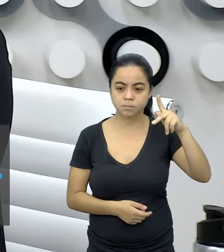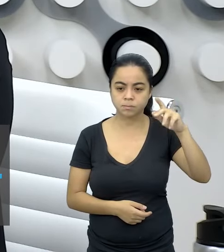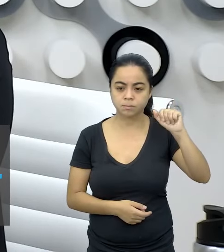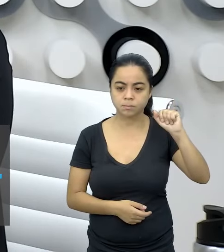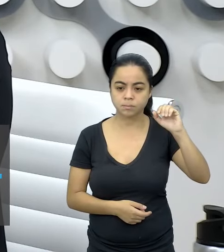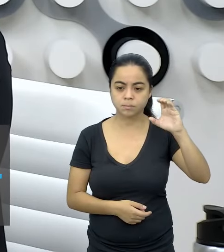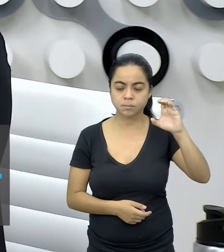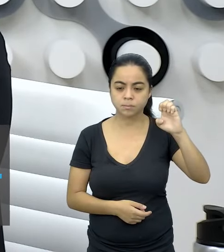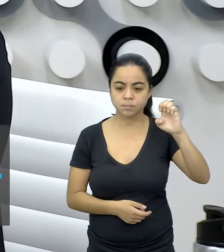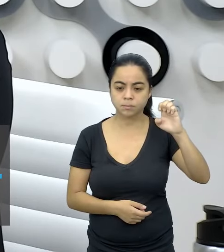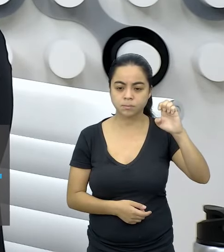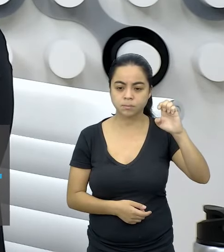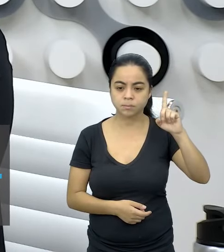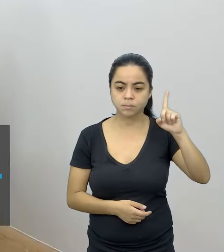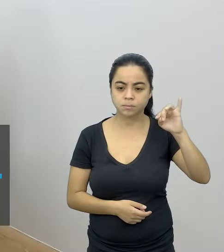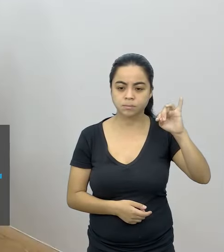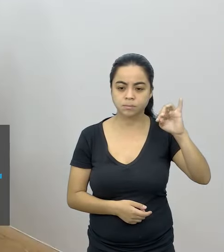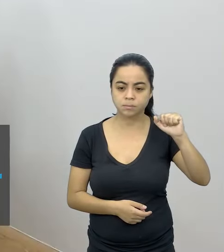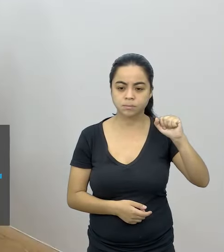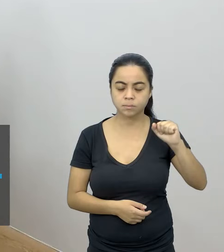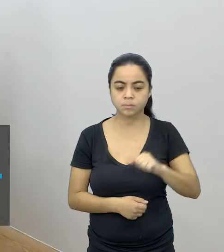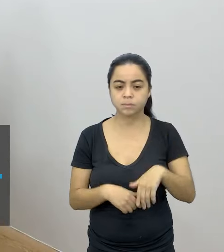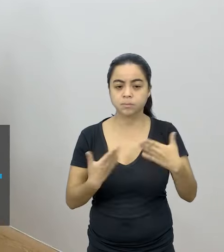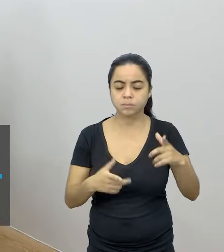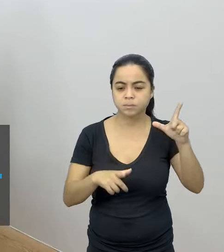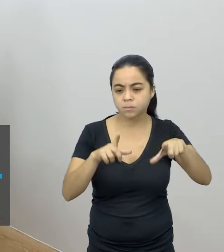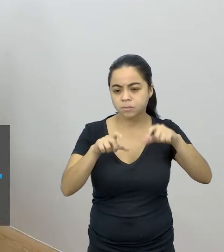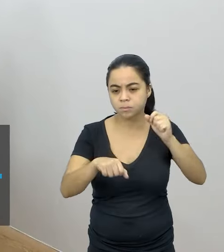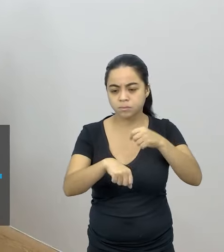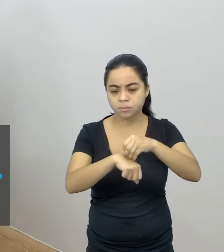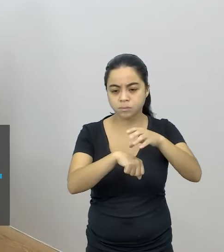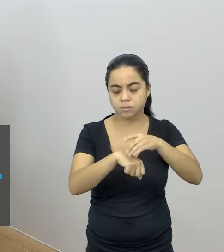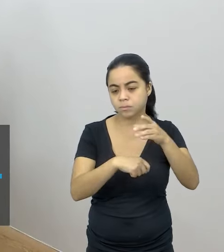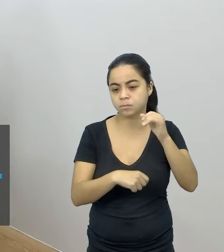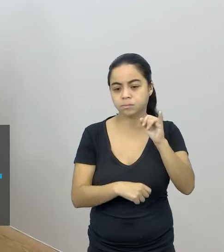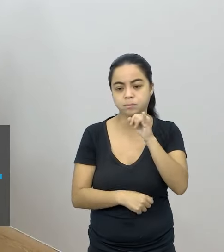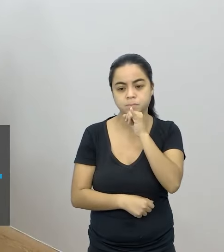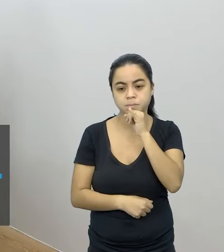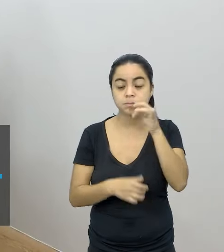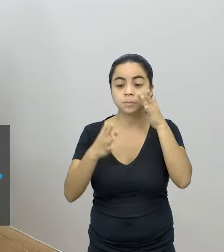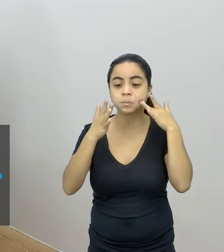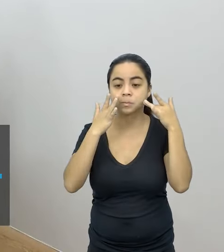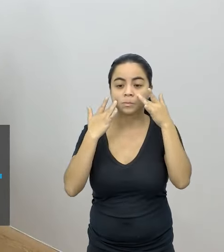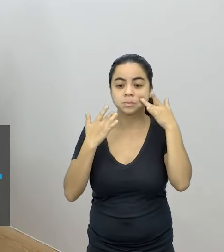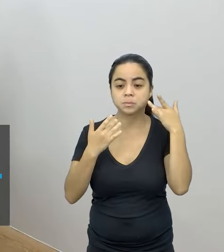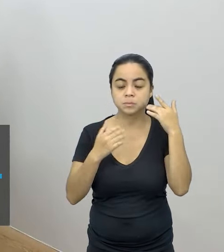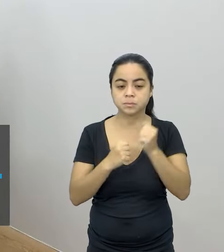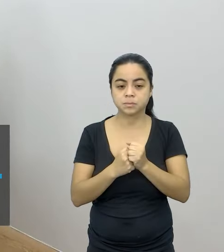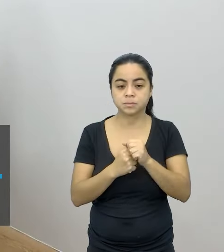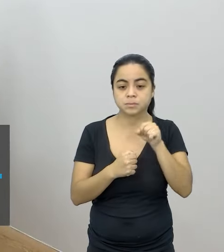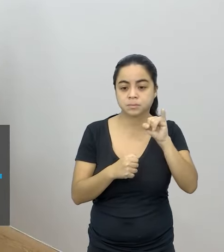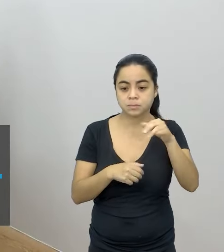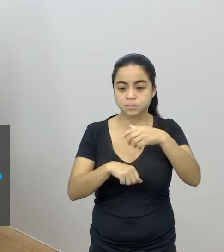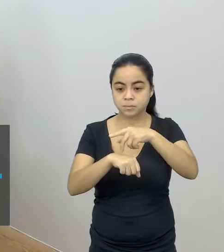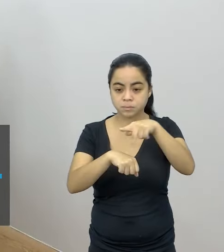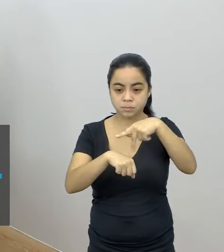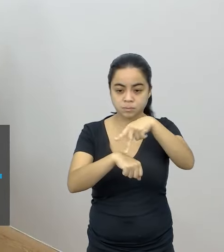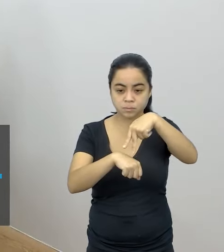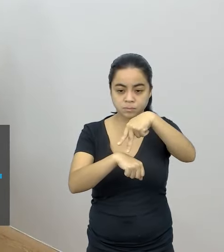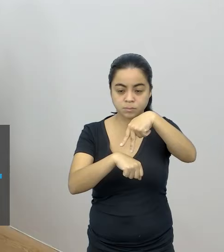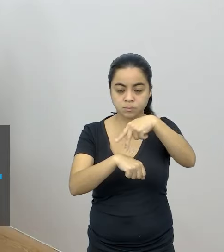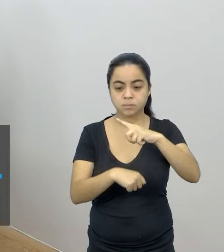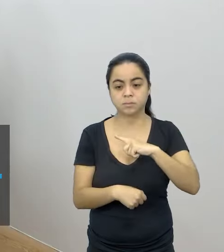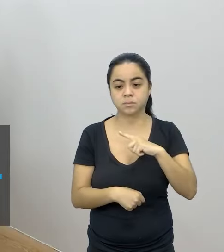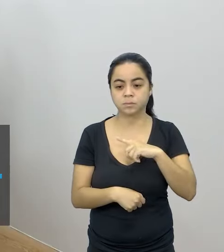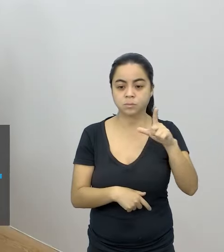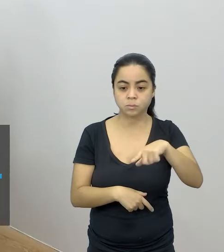umas dicas de livros, né? Para o aluno que for optar por fazer teatro. Quem for fazer dança, ele também dá outra opção. Então a avaliação é